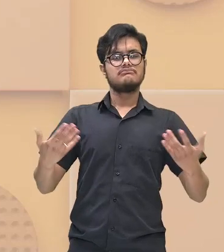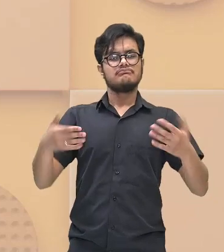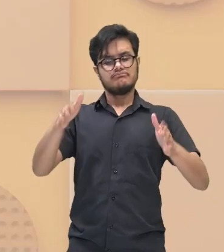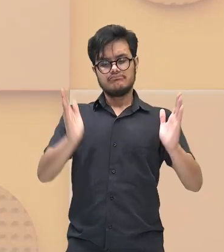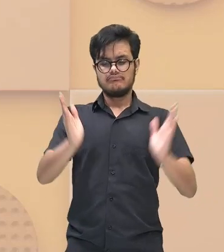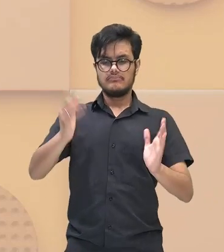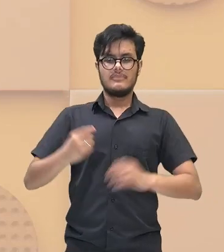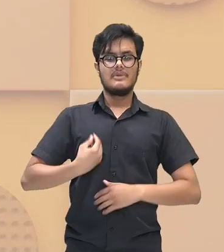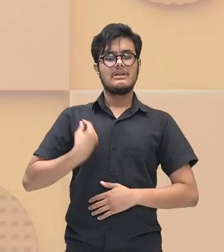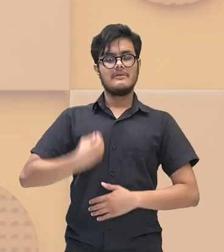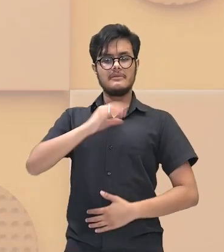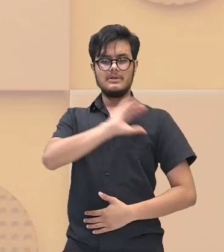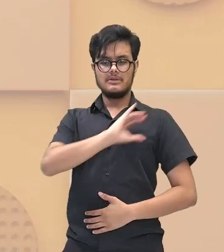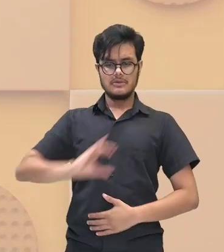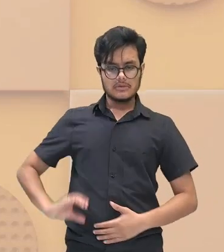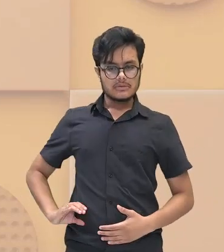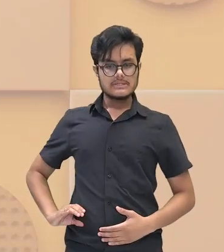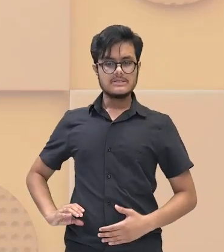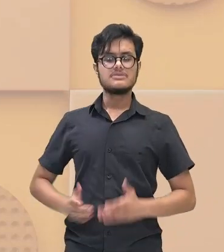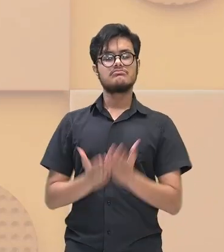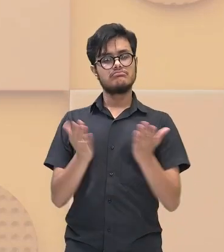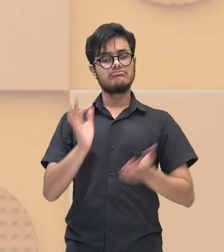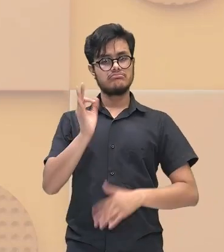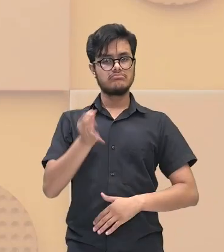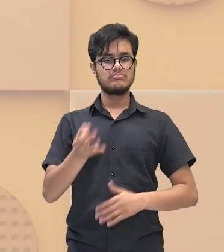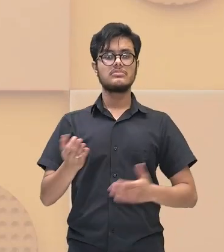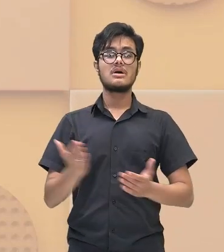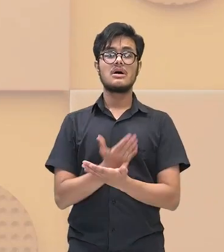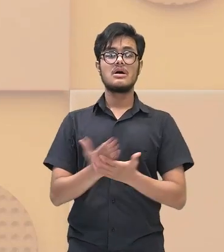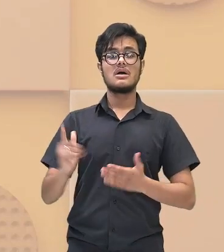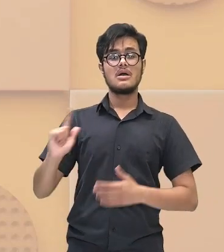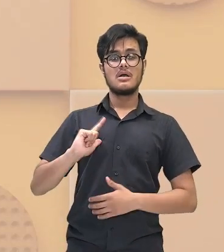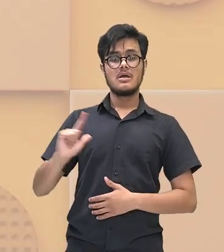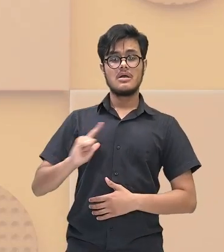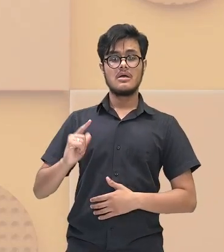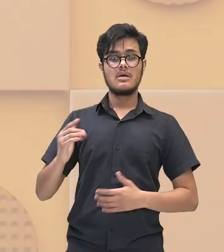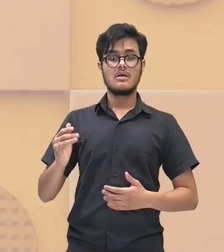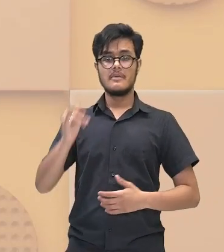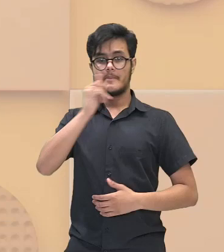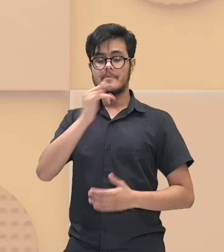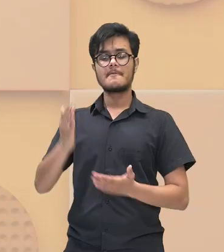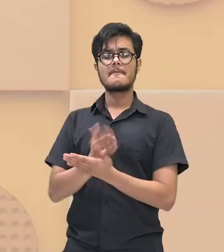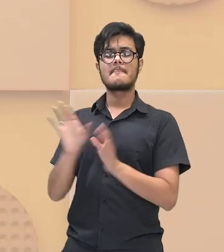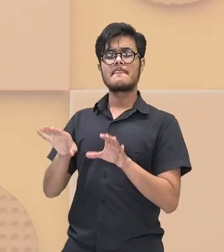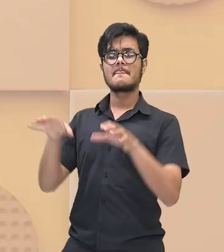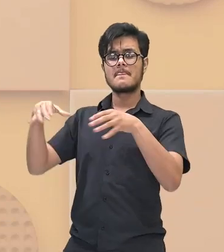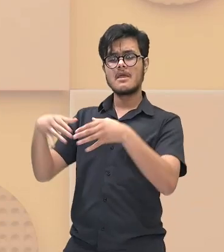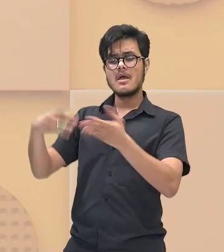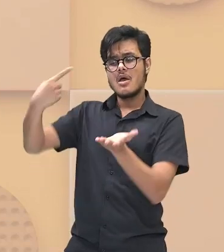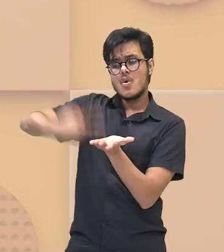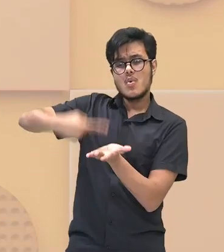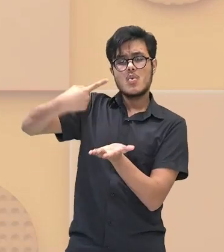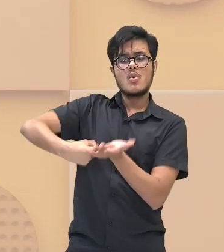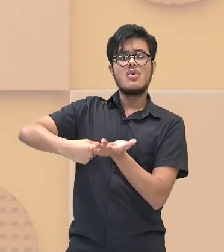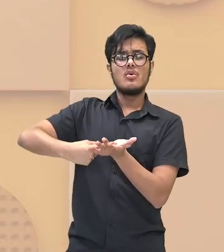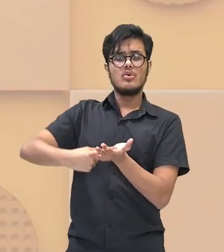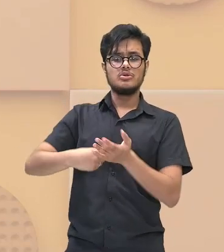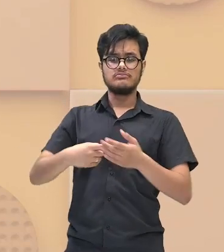ali do catolicismo, fazendo com que surjam ali bulas papais, que são acordos, né, que são